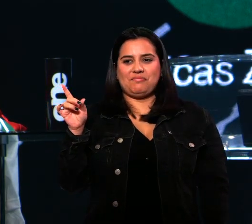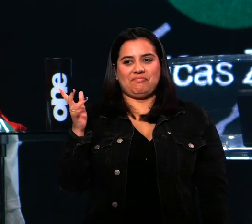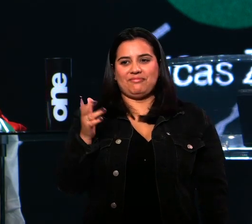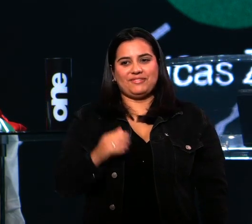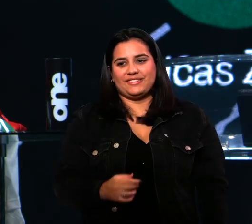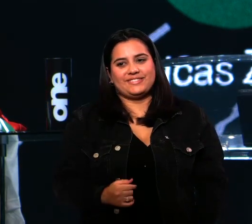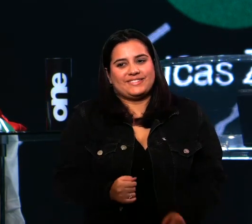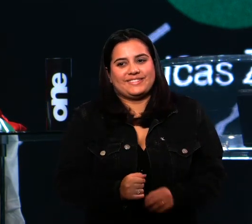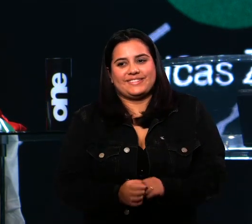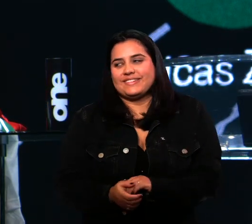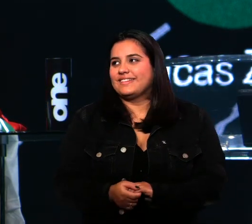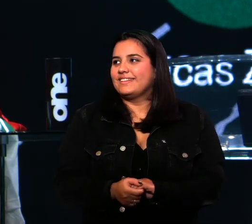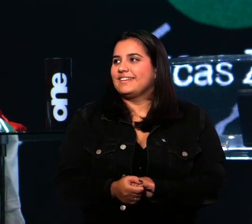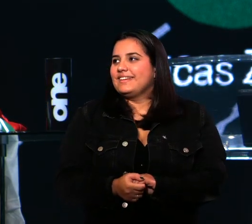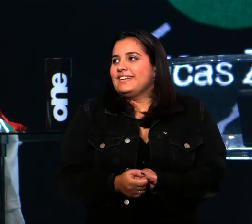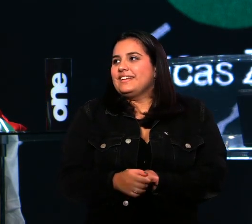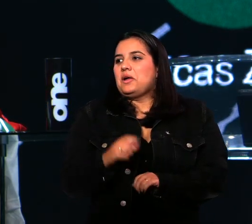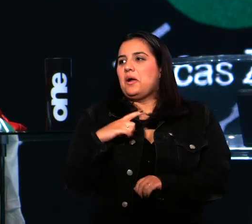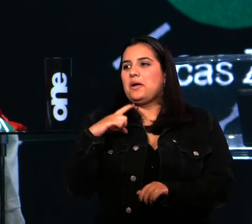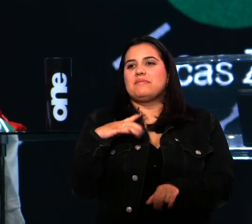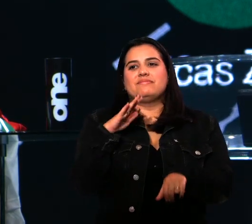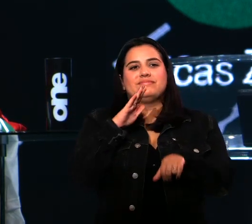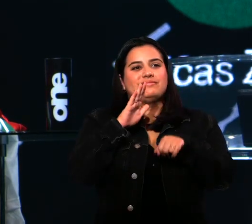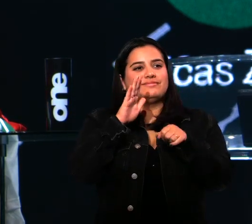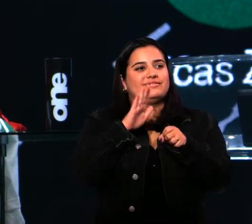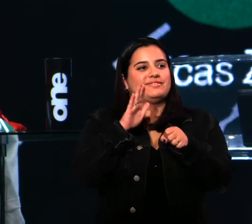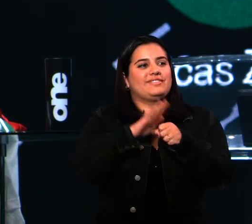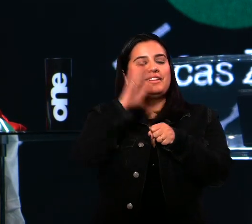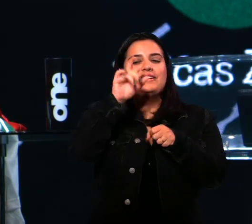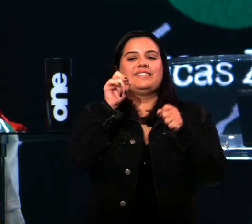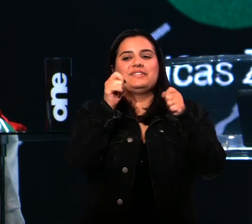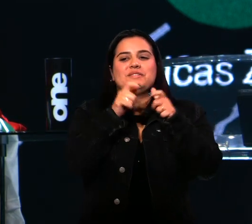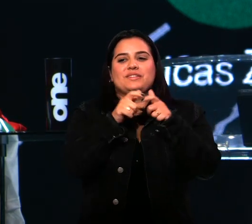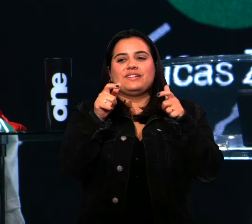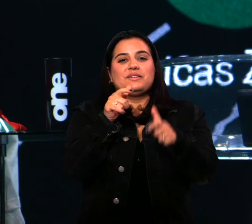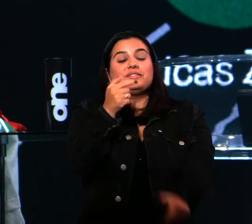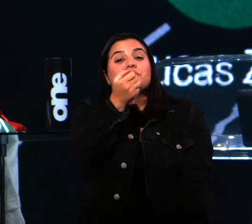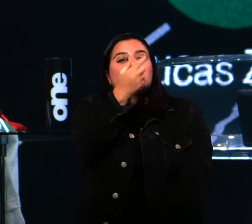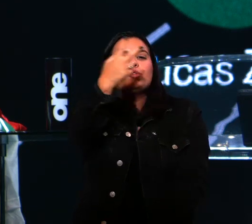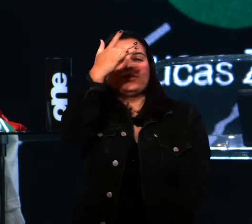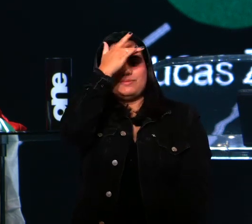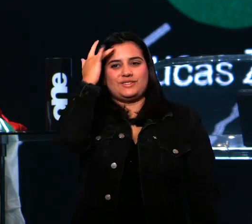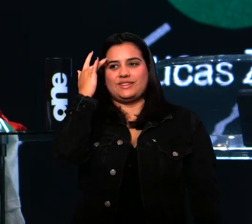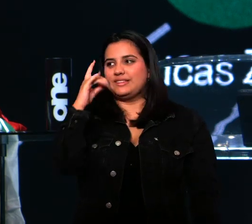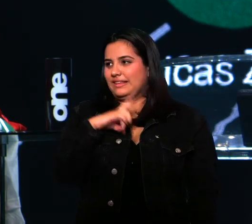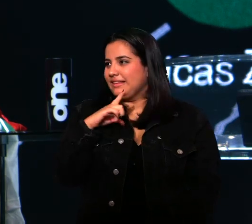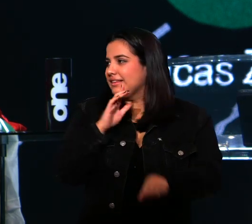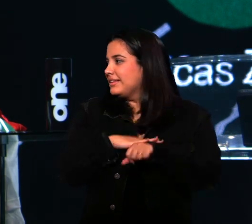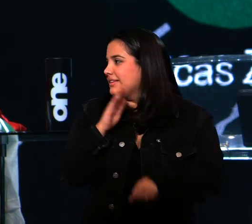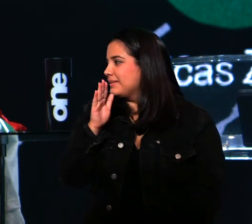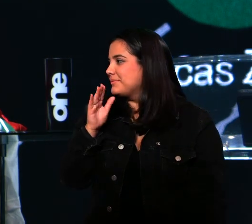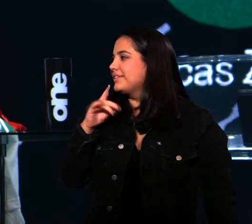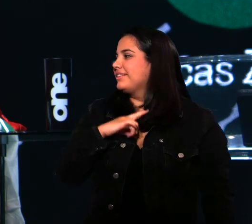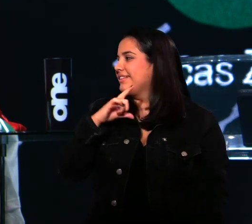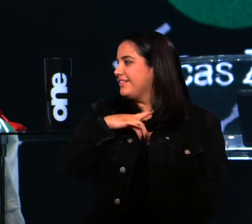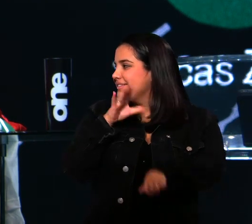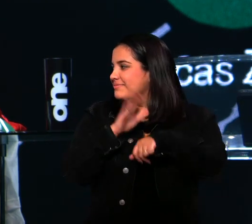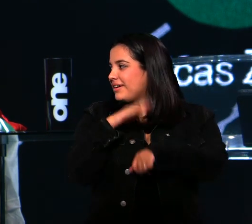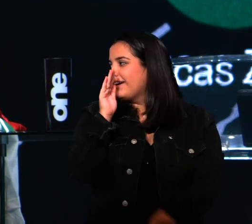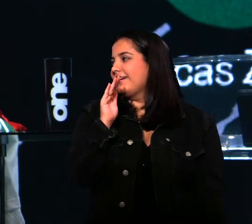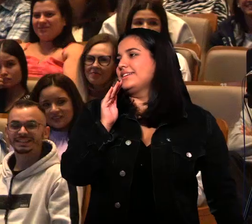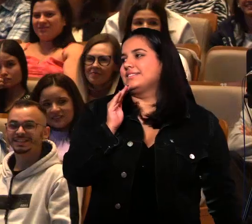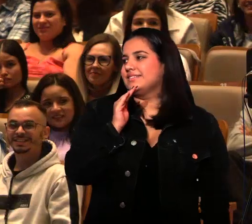Olha, dá para encher mais do que uma Kombi, gente. Uma dúzia. Não, tem mais, Plínio? Tem bem mais gente aí